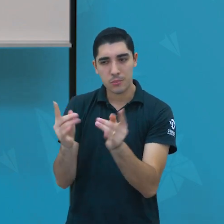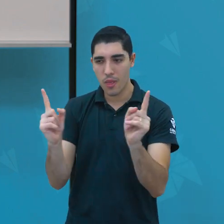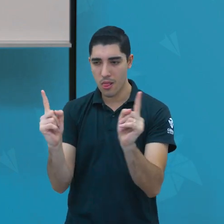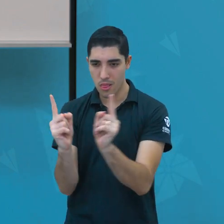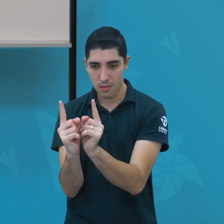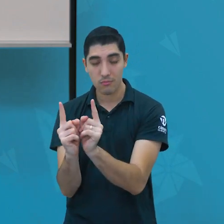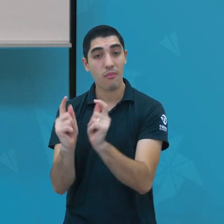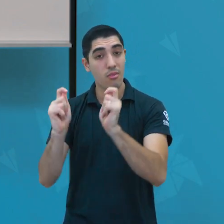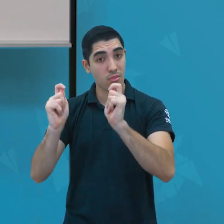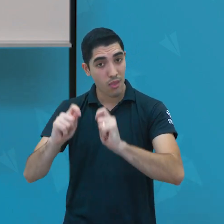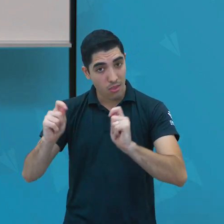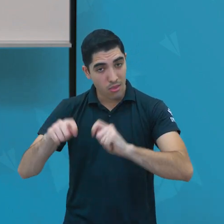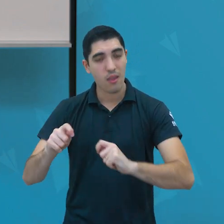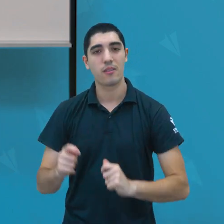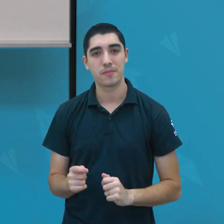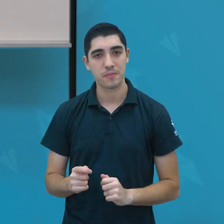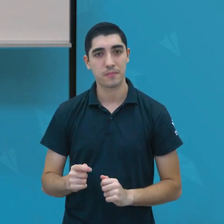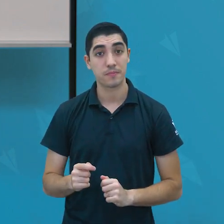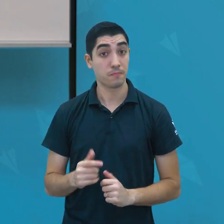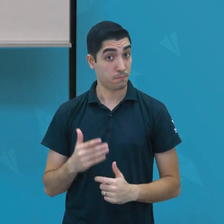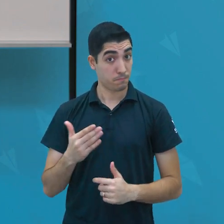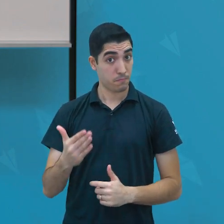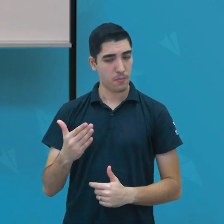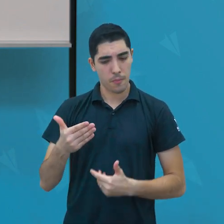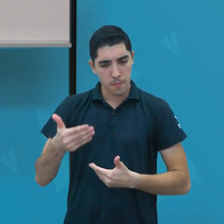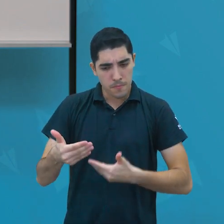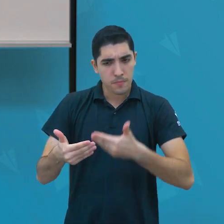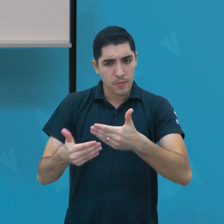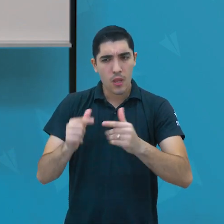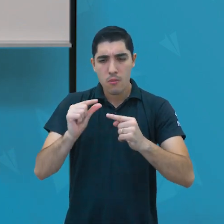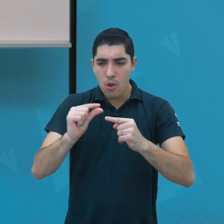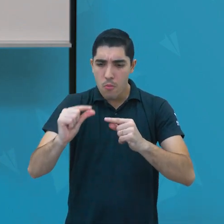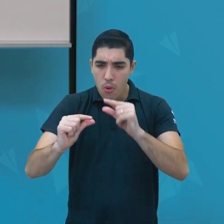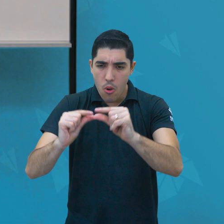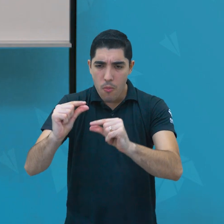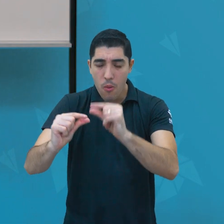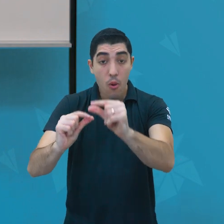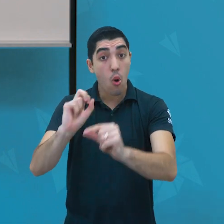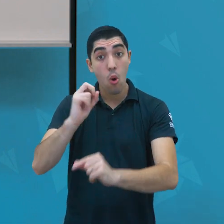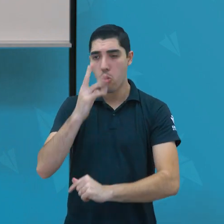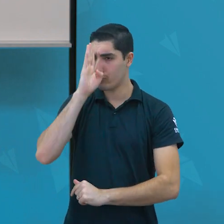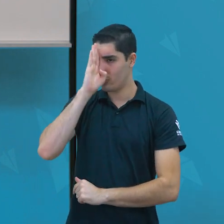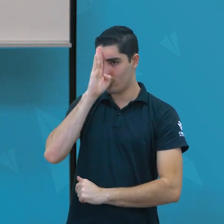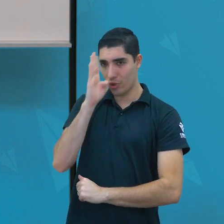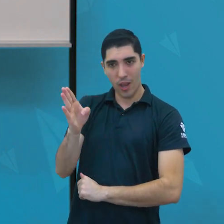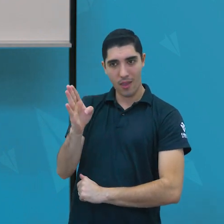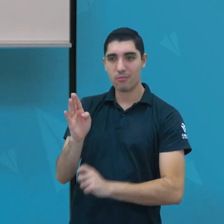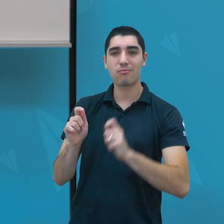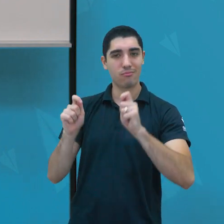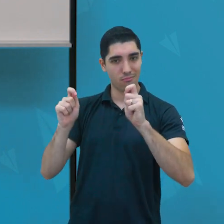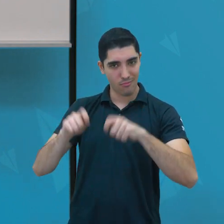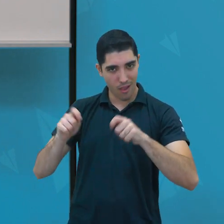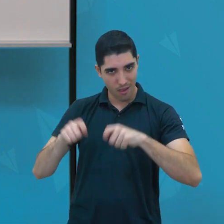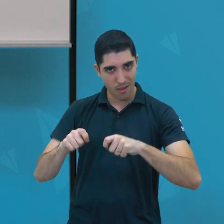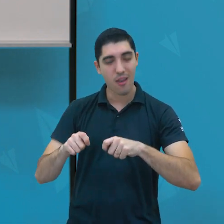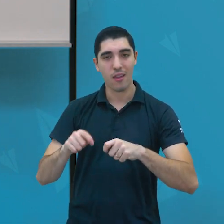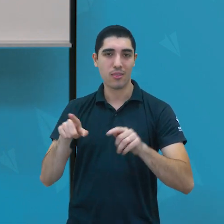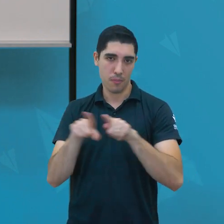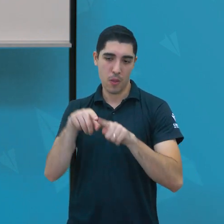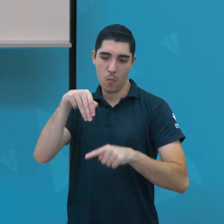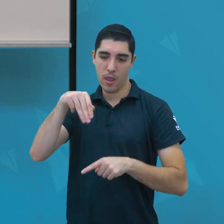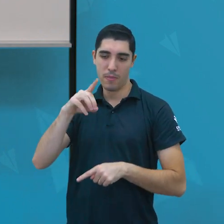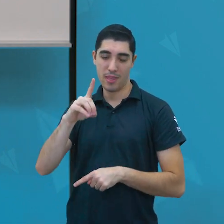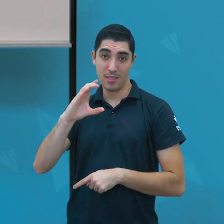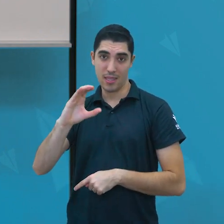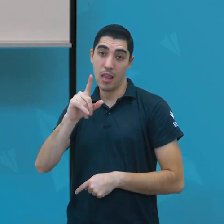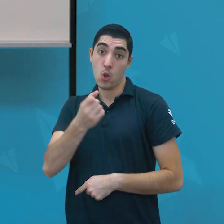apresentadas. Vimos que é possível simplificar aqui, aos poucos ou de forma direta, ainda mais direta por meio do